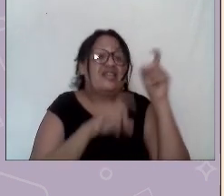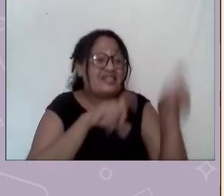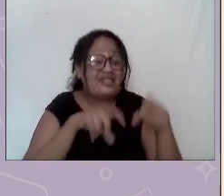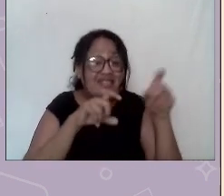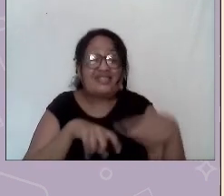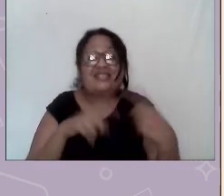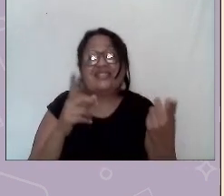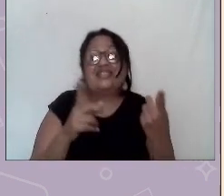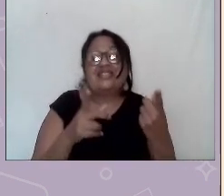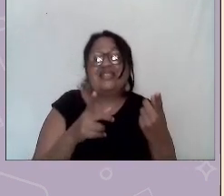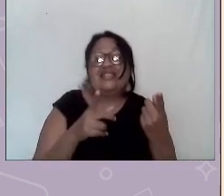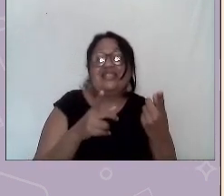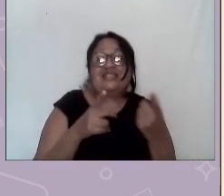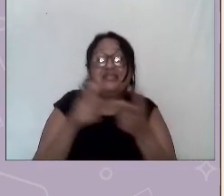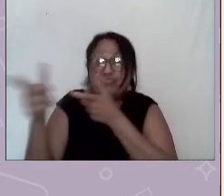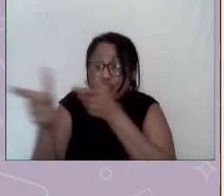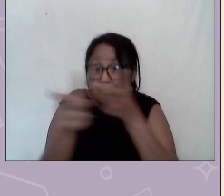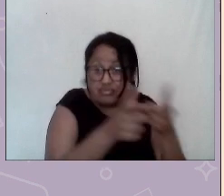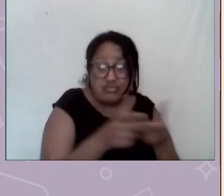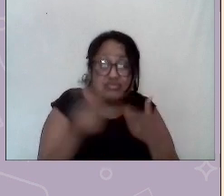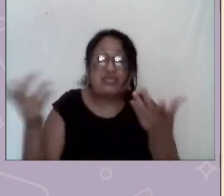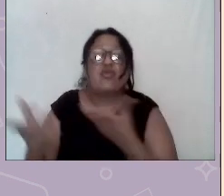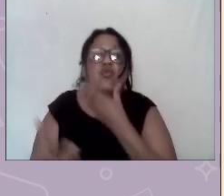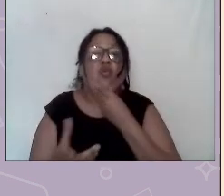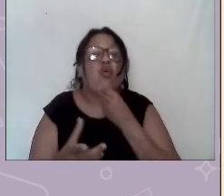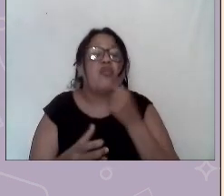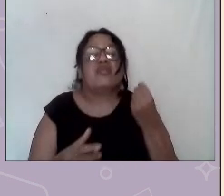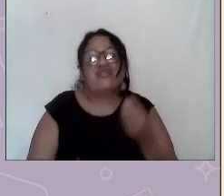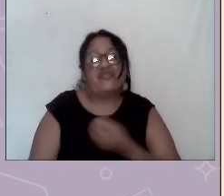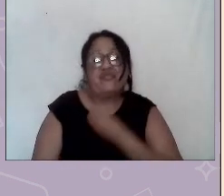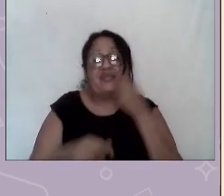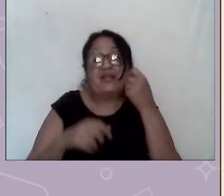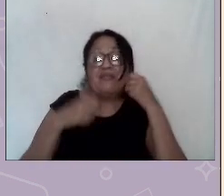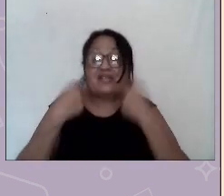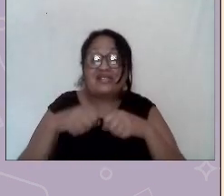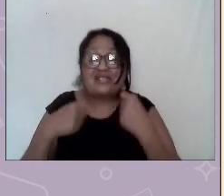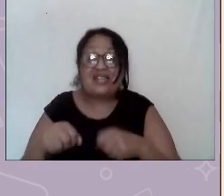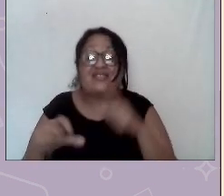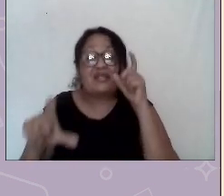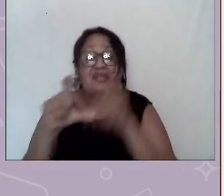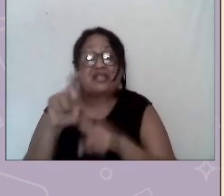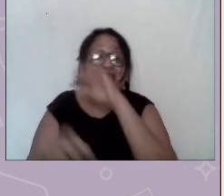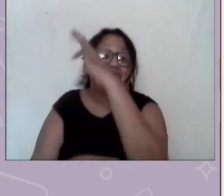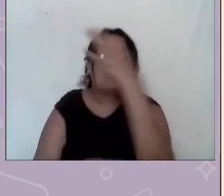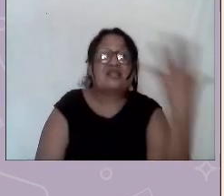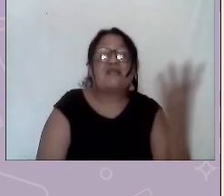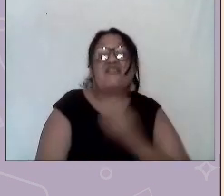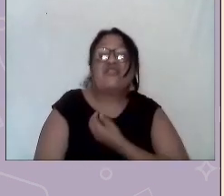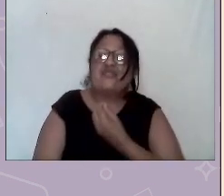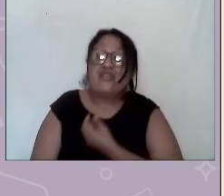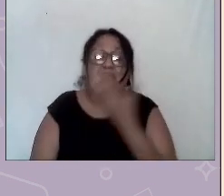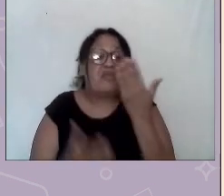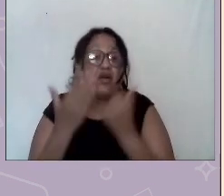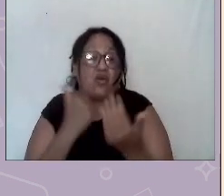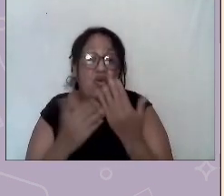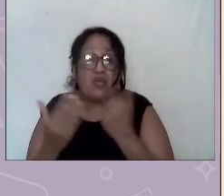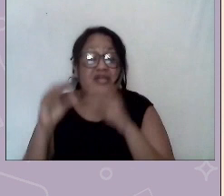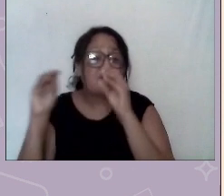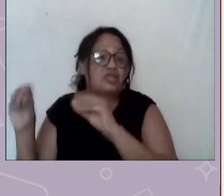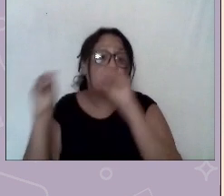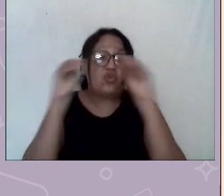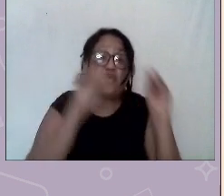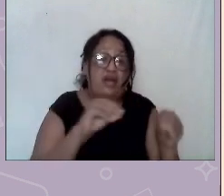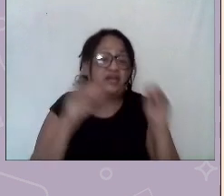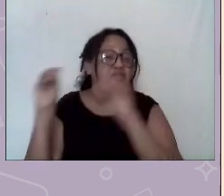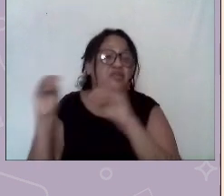era nômade porque dependia da natureza para sobreviver para comer então estava constantemente se deslocando de um lugar